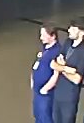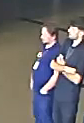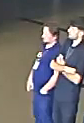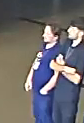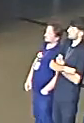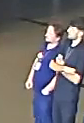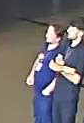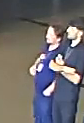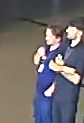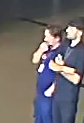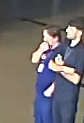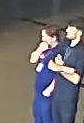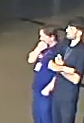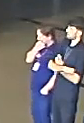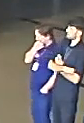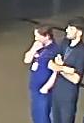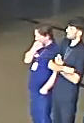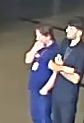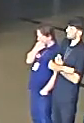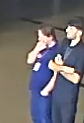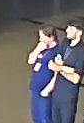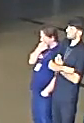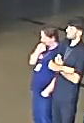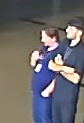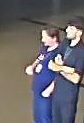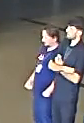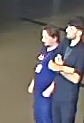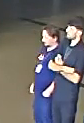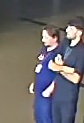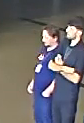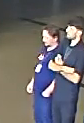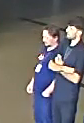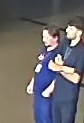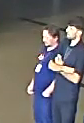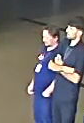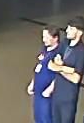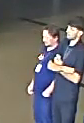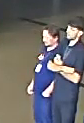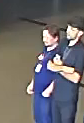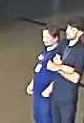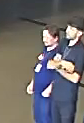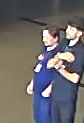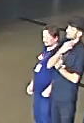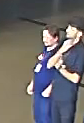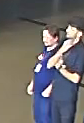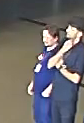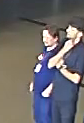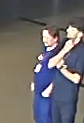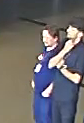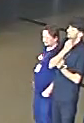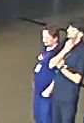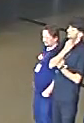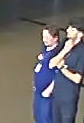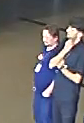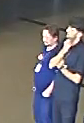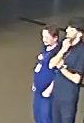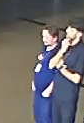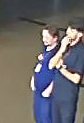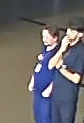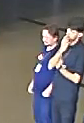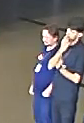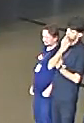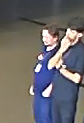a lei cai pesada em cima dele e por que que não cai pesada em cima do outro né então esse